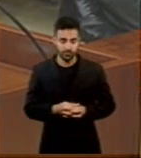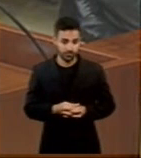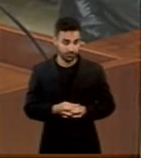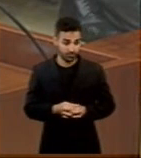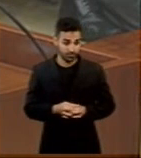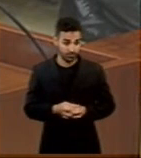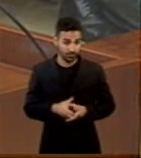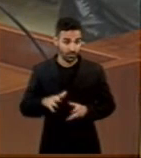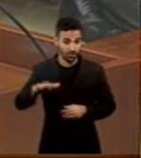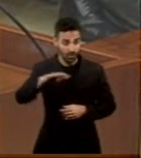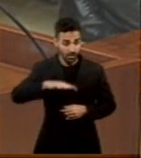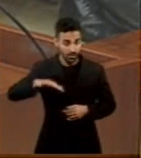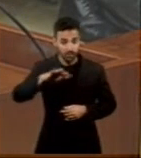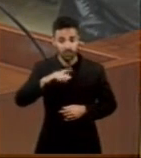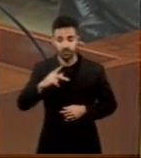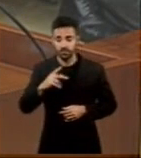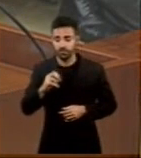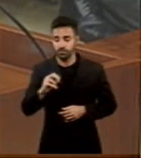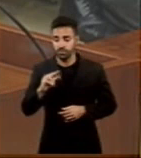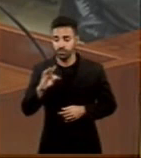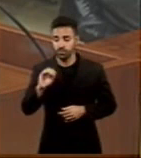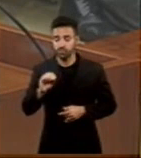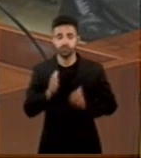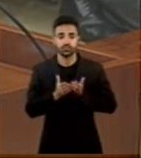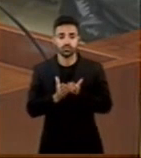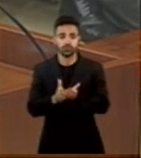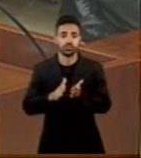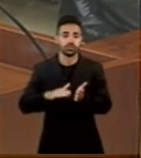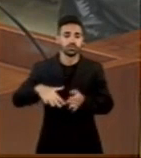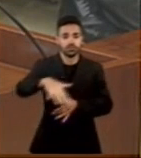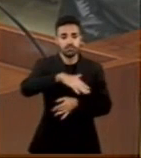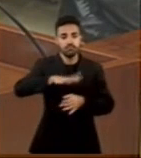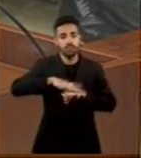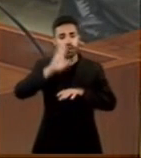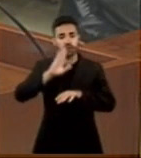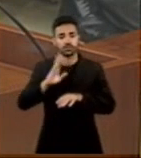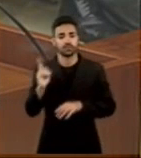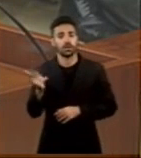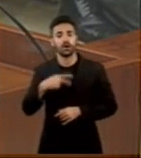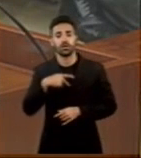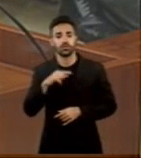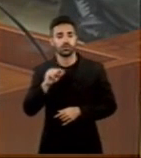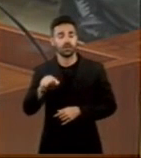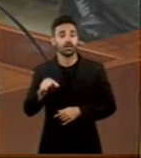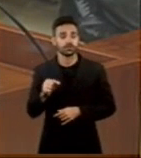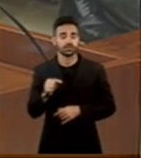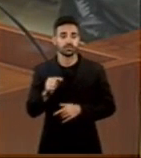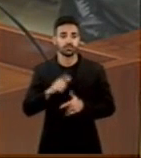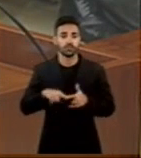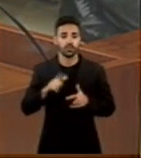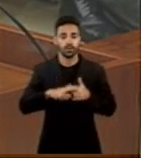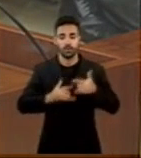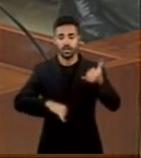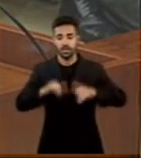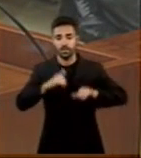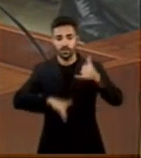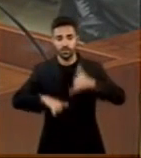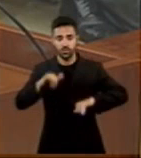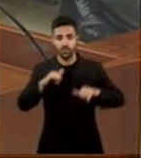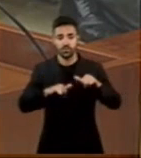portuário é o que está mais sujeito aos agentes químicos, físicos e